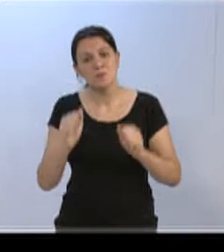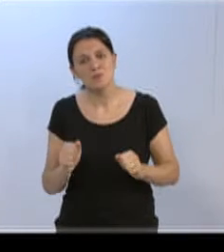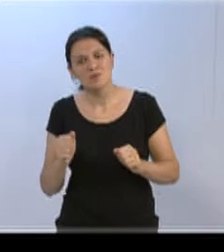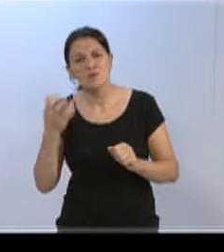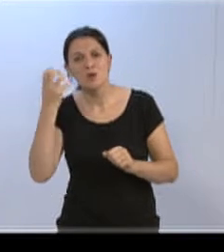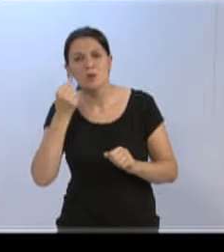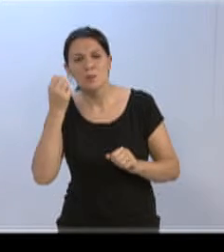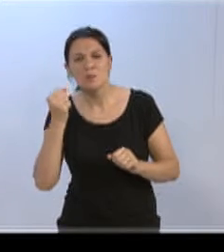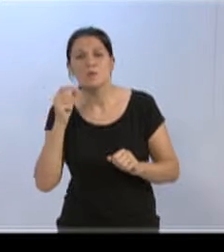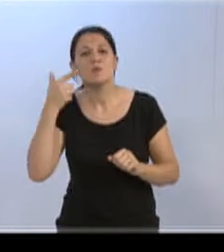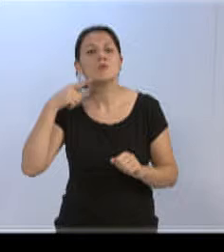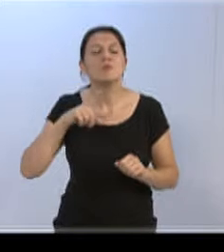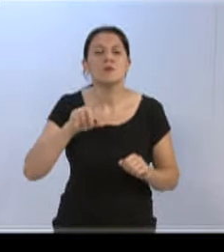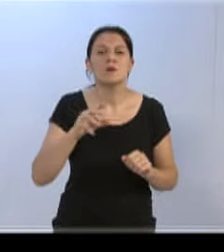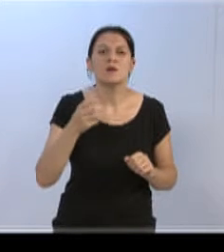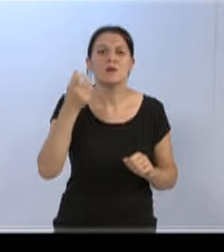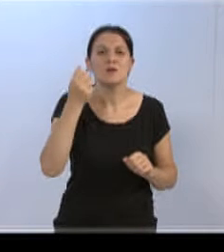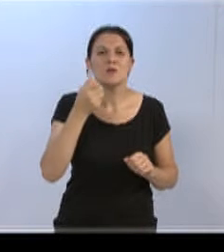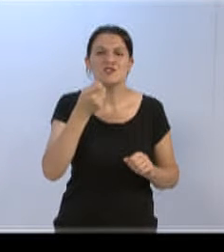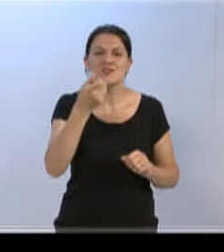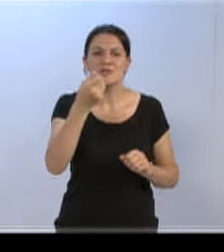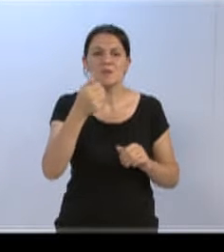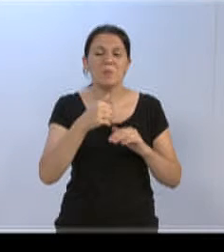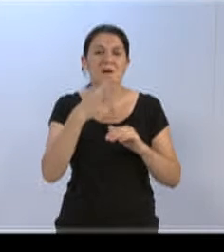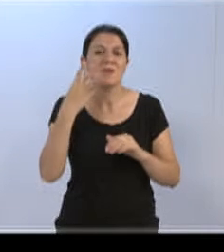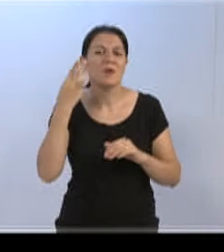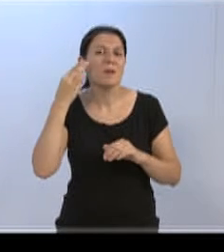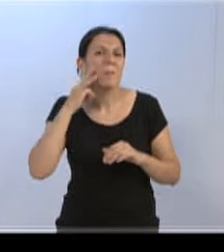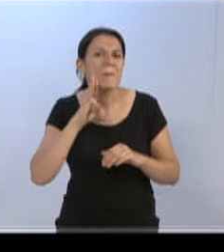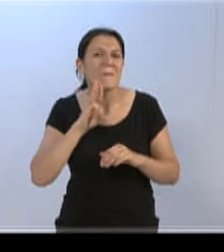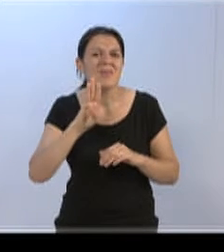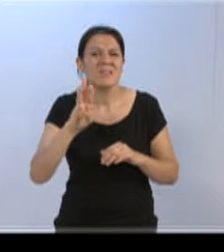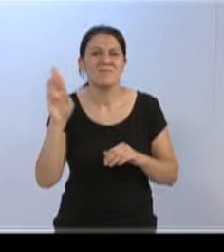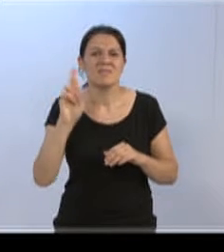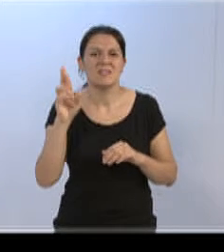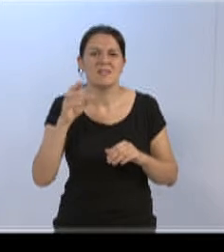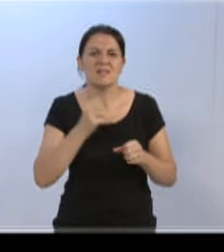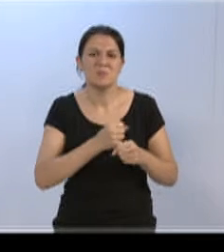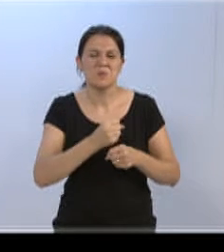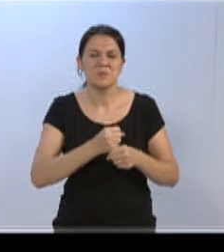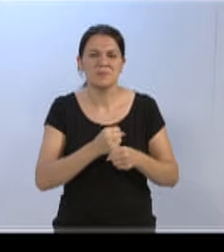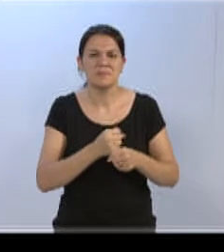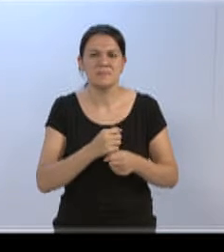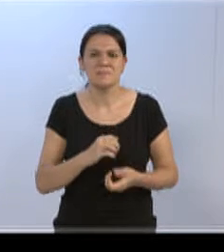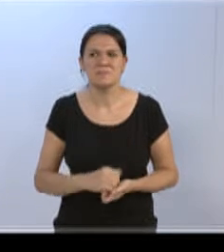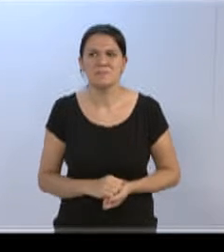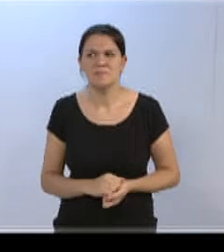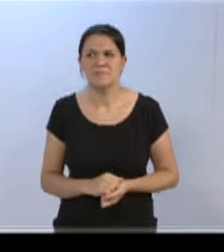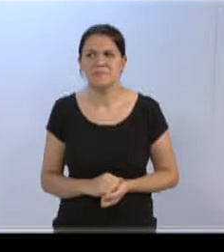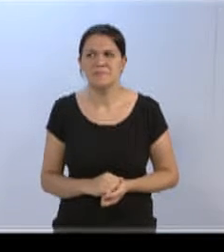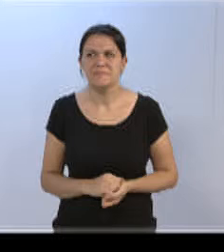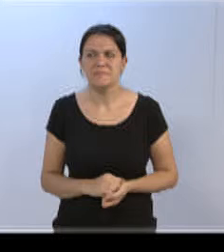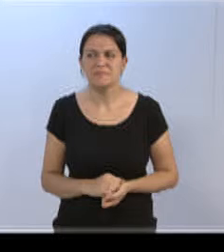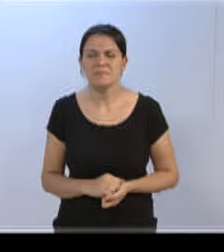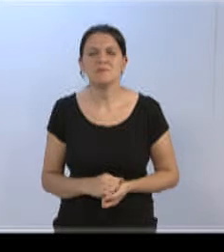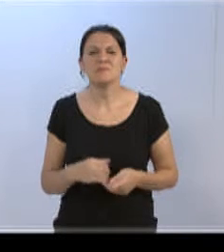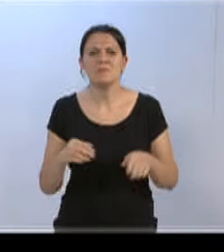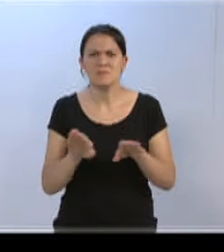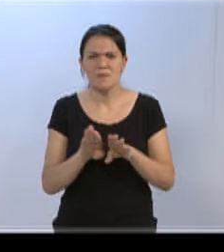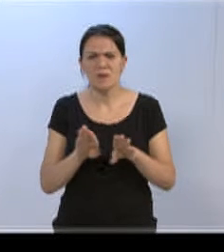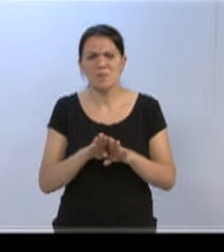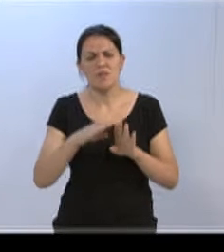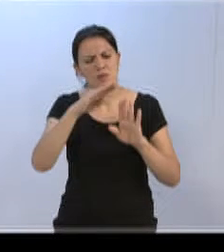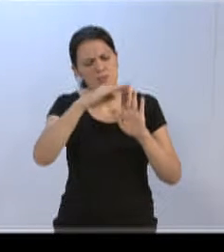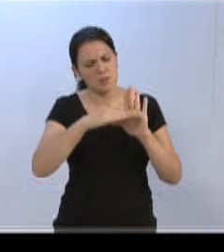para o que fatura em mais de 4 milhões de reais por ano. Pode passar? Esse também é um dado